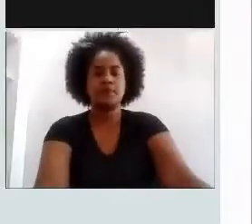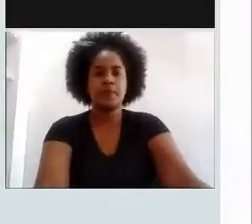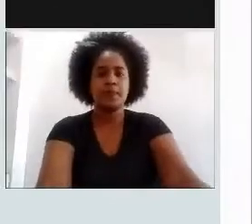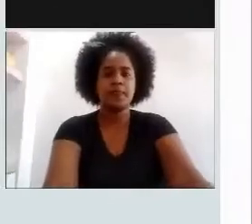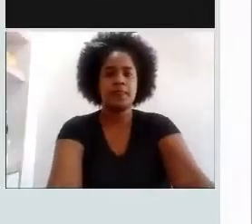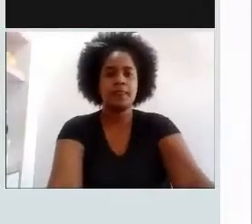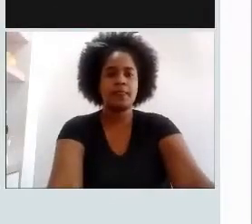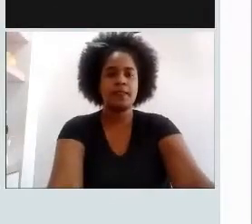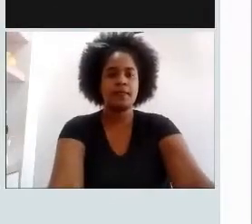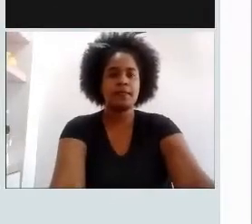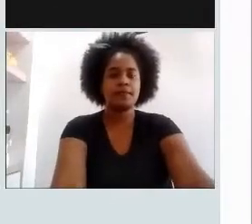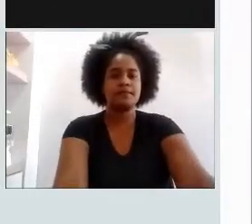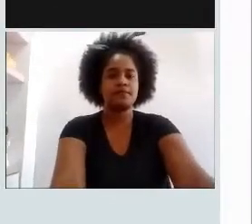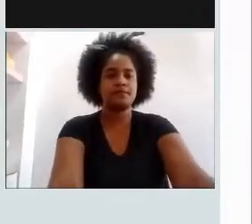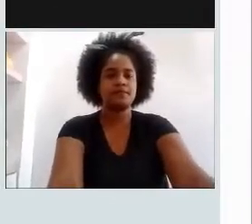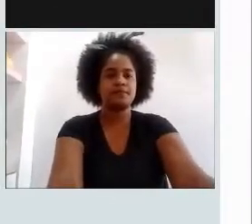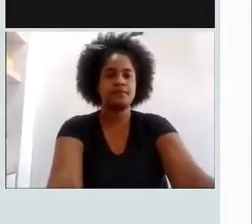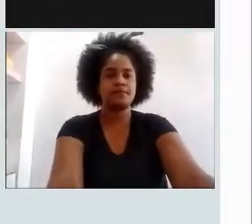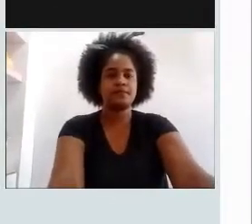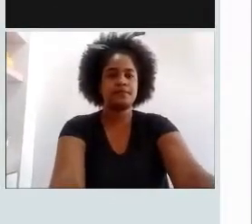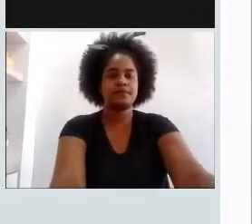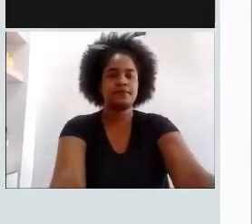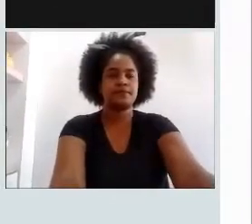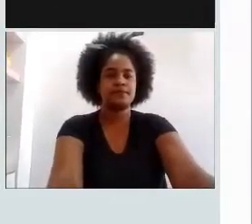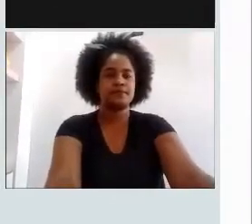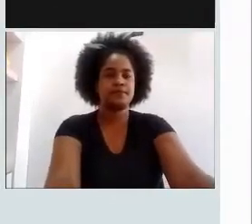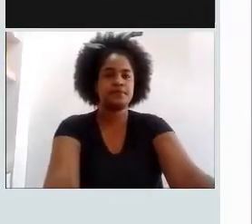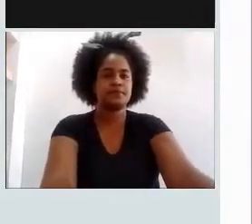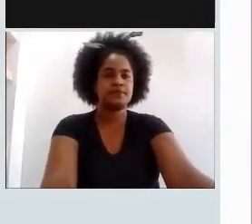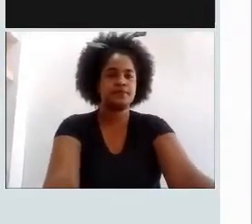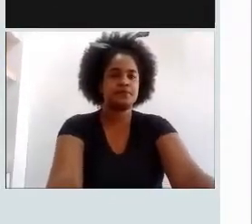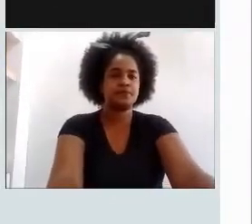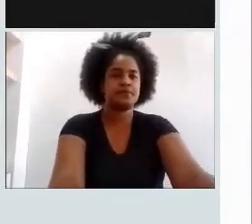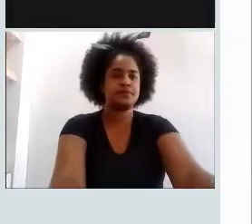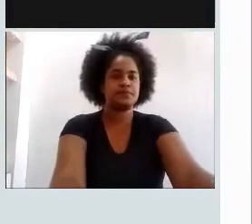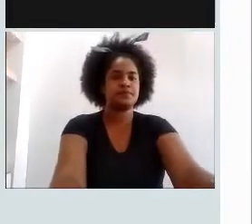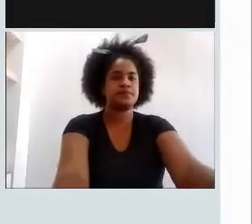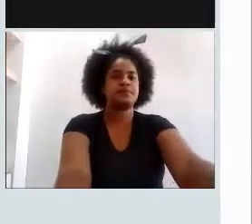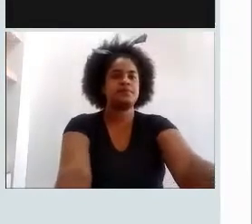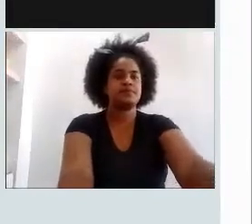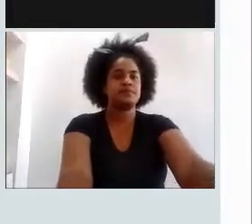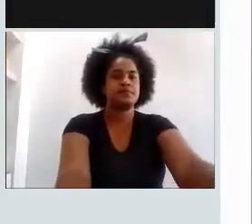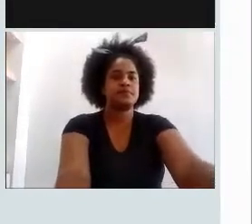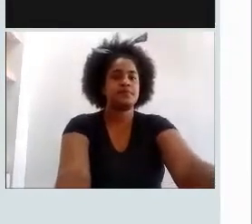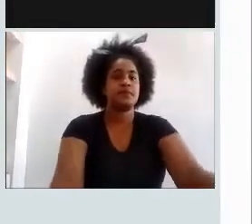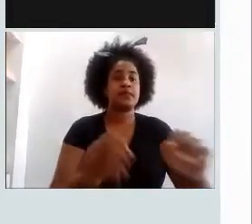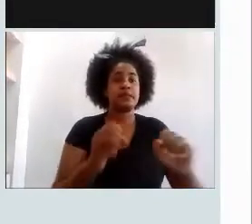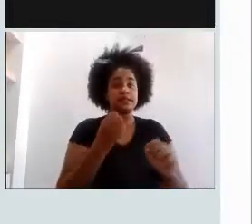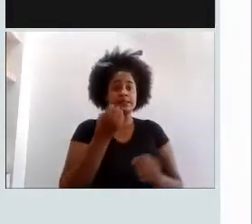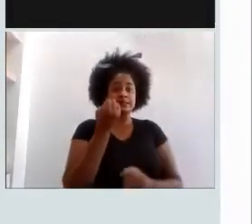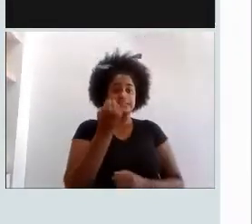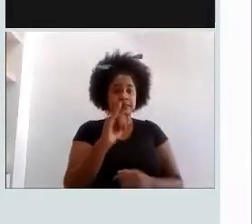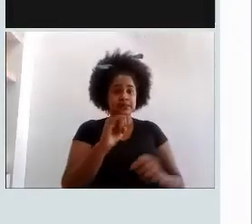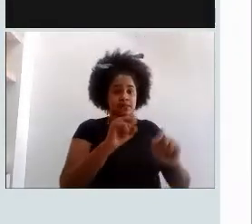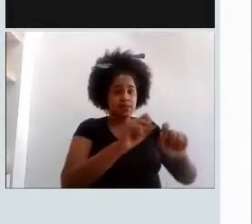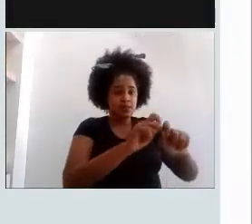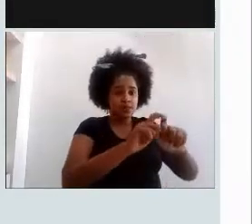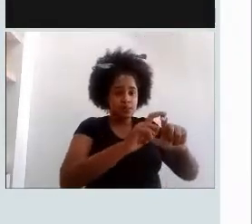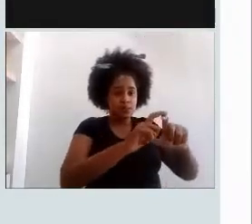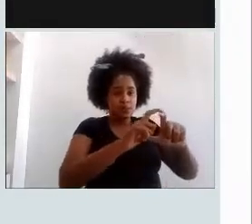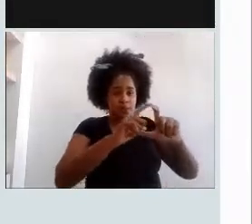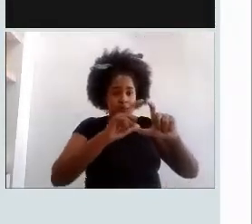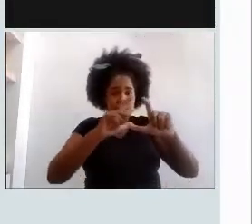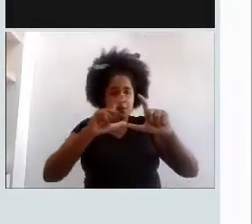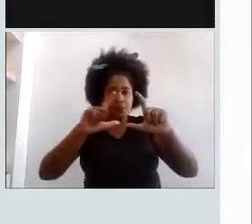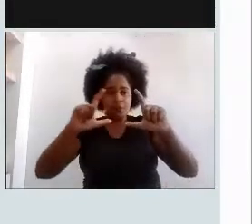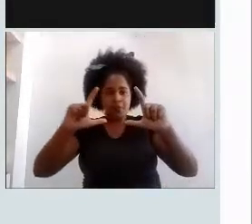um pouquinho ela, nós vamos ter, então, uma figura 2 vezes maior que a